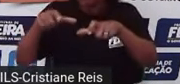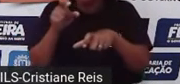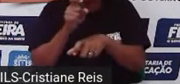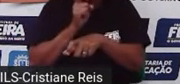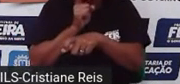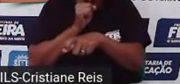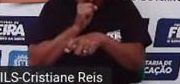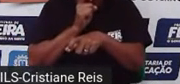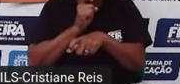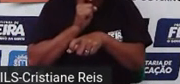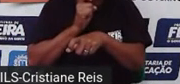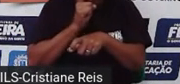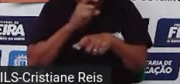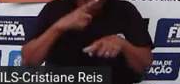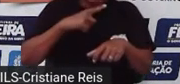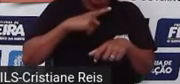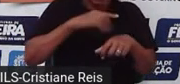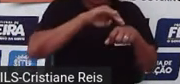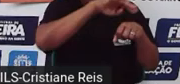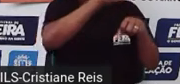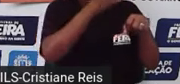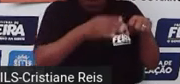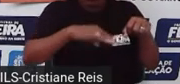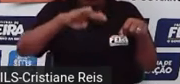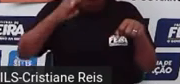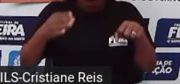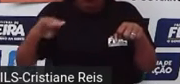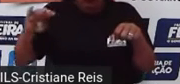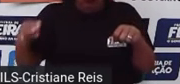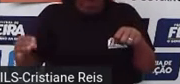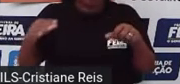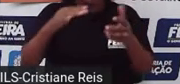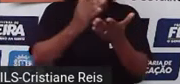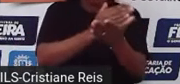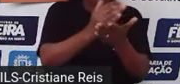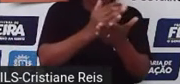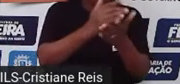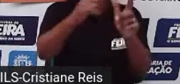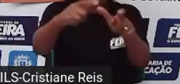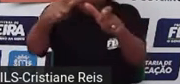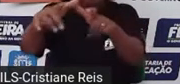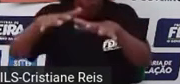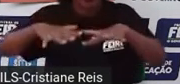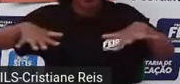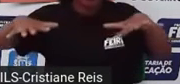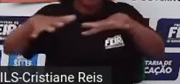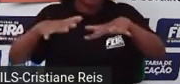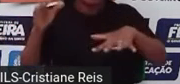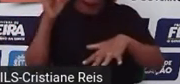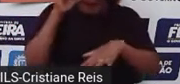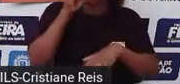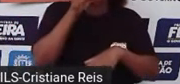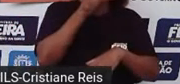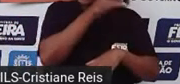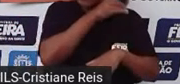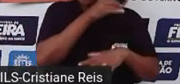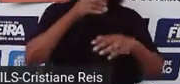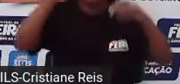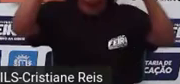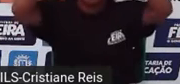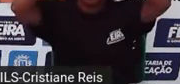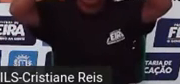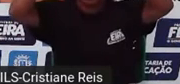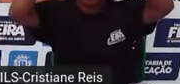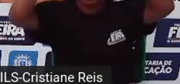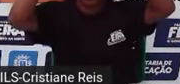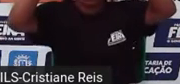áreas bem baixas áreas com temperaturas Bem quentes áreas até com a presença de Neves